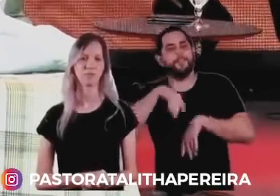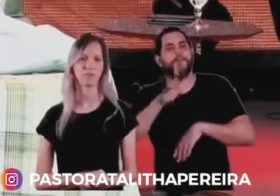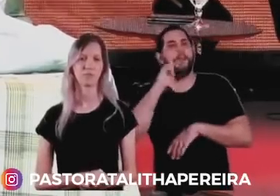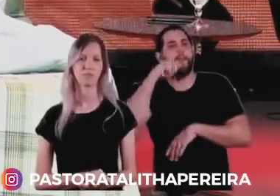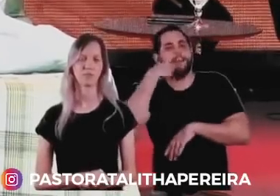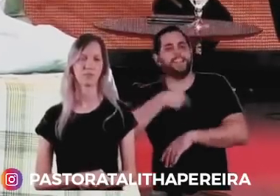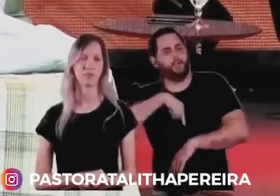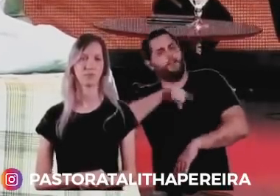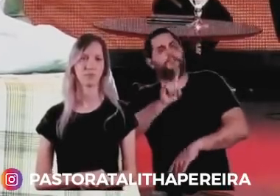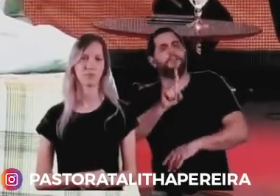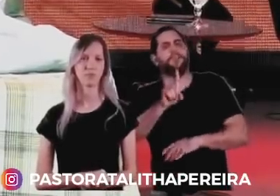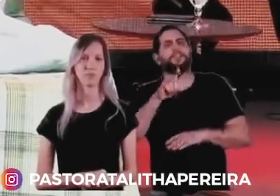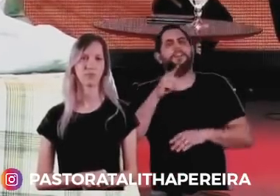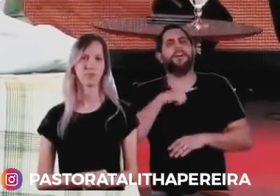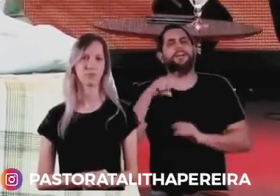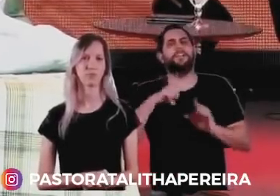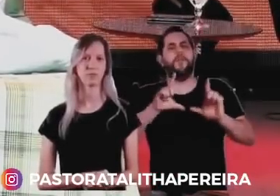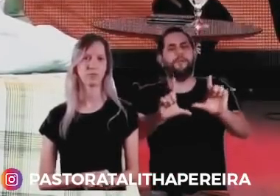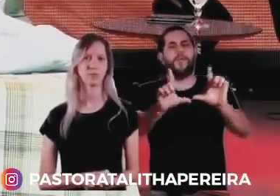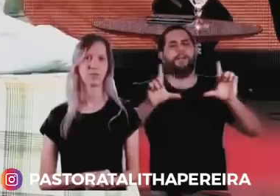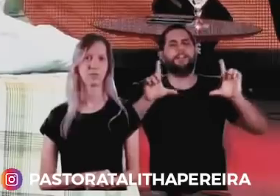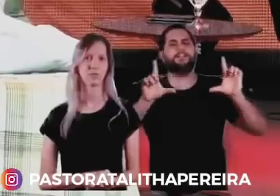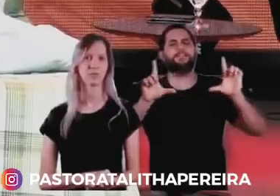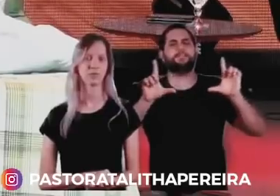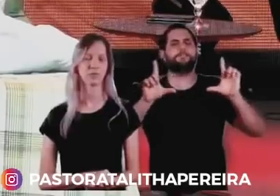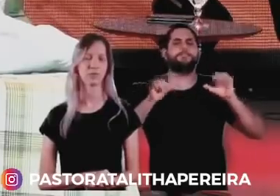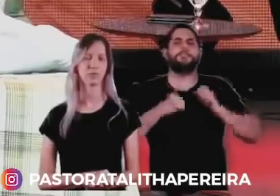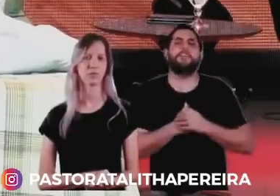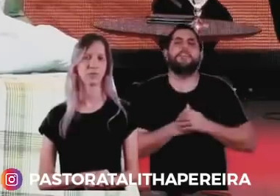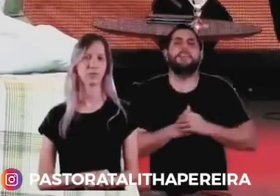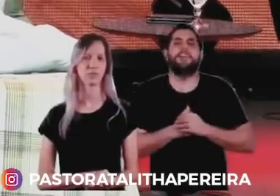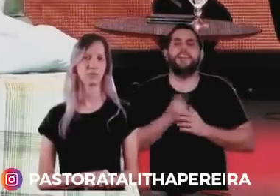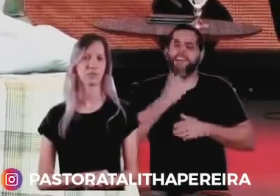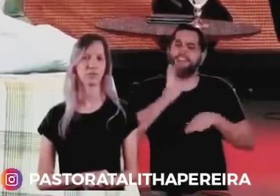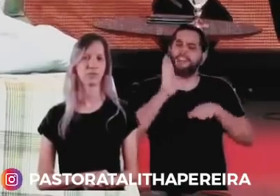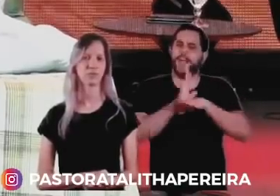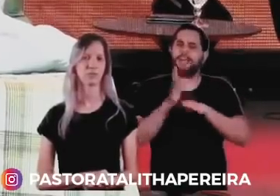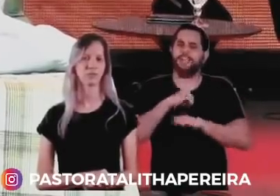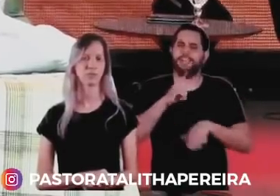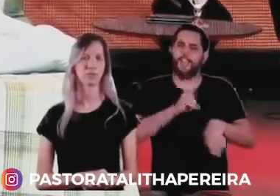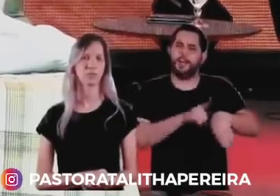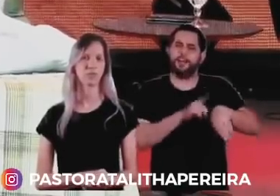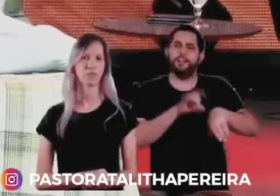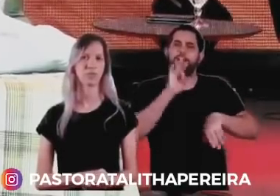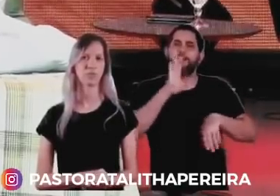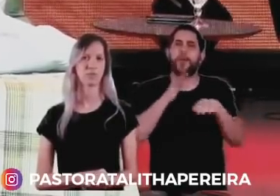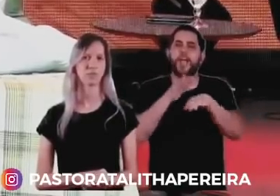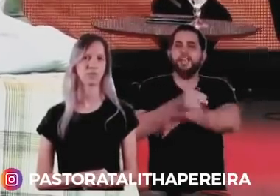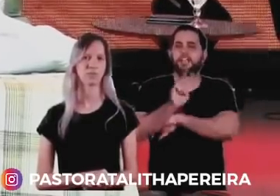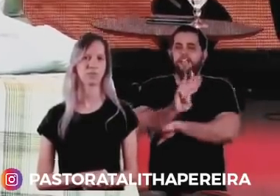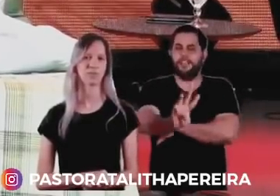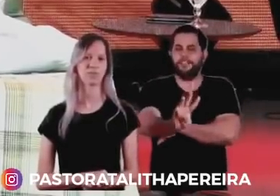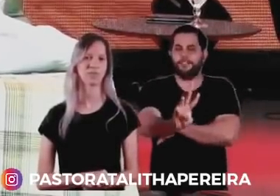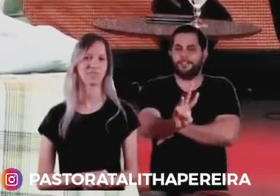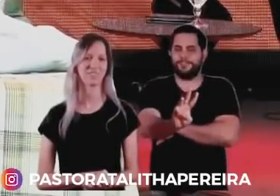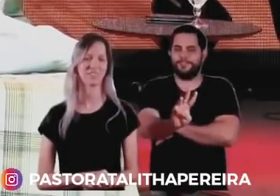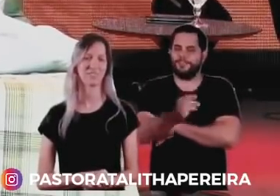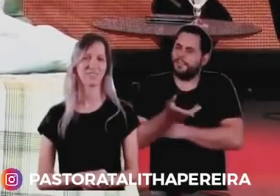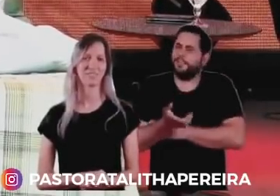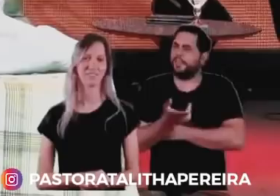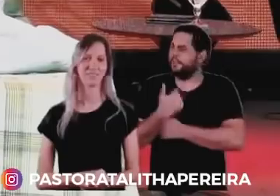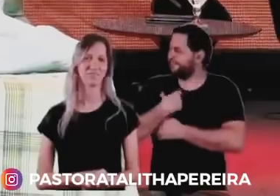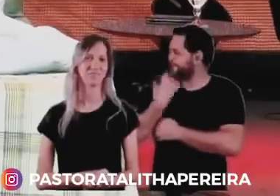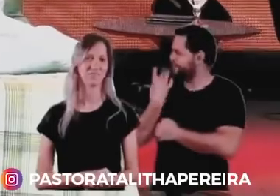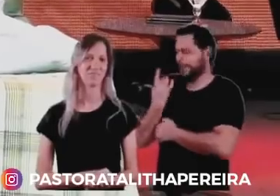eu fui na padaria, aí tinha uma placa assim na padaria, era de tarde, aí tinha uma placa assim, só entra 3. Aí eu